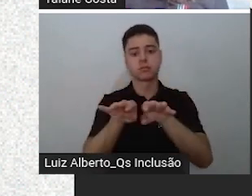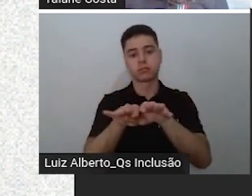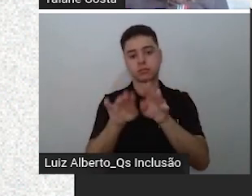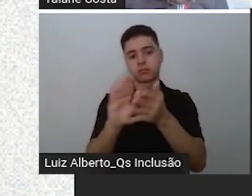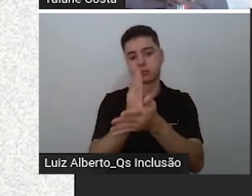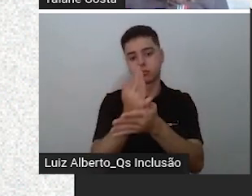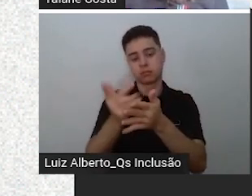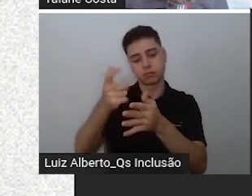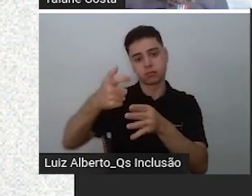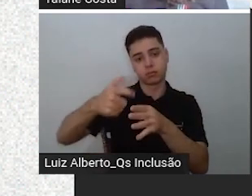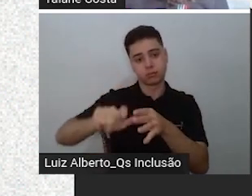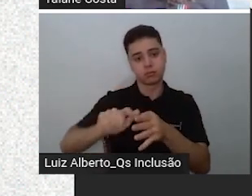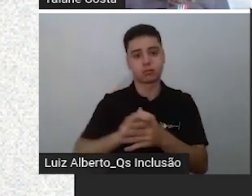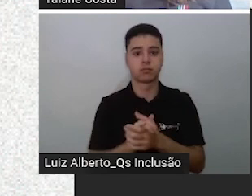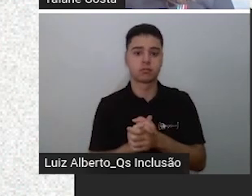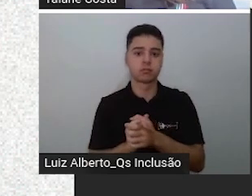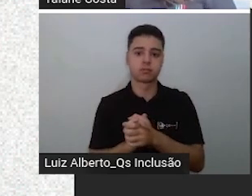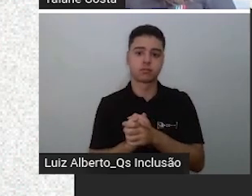referências.